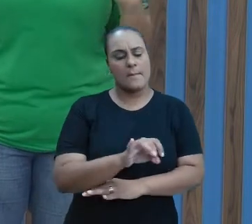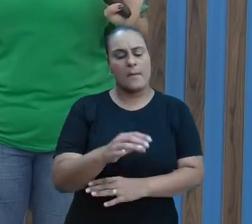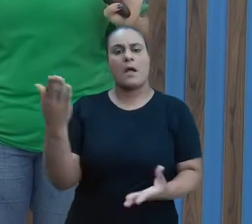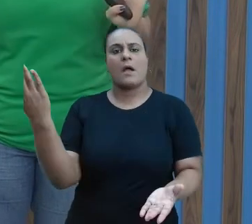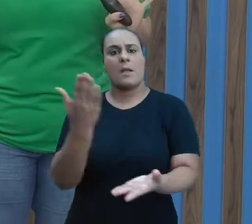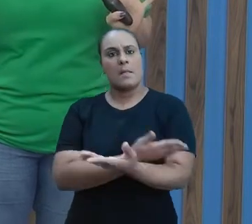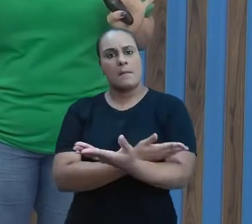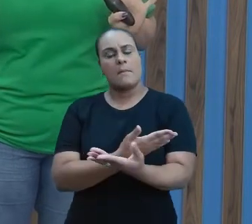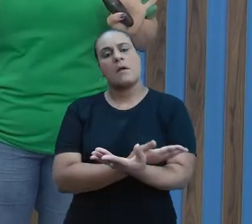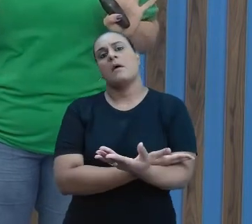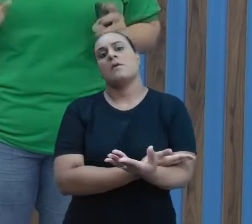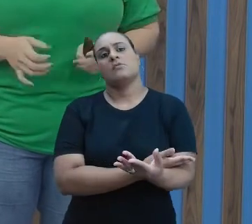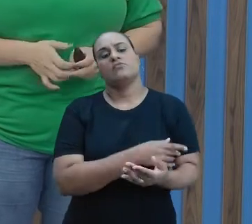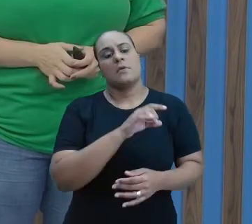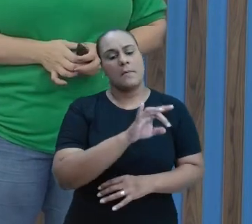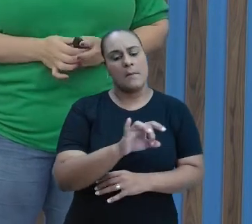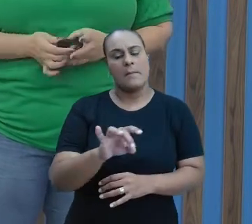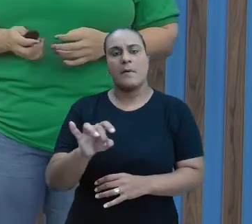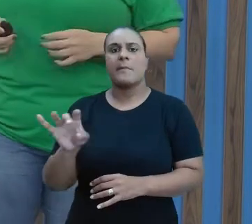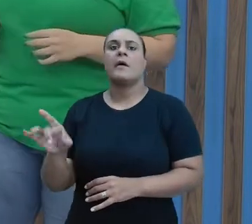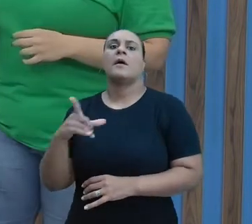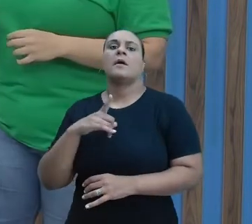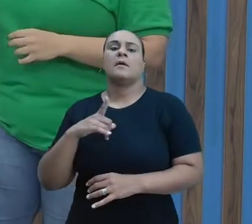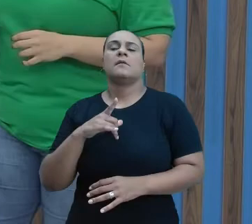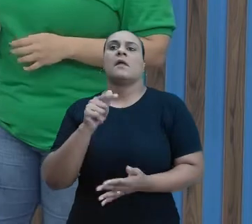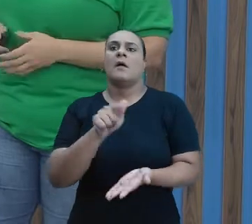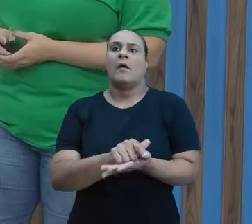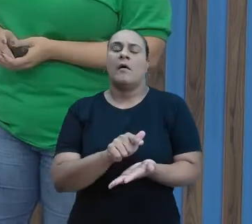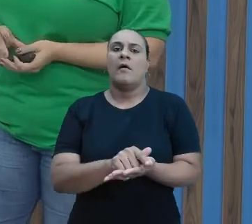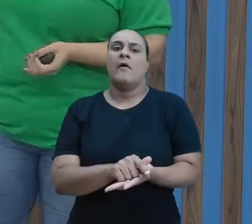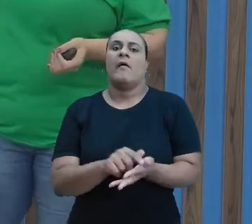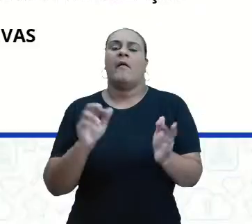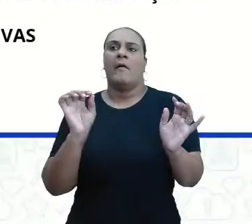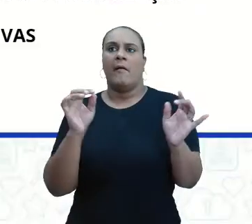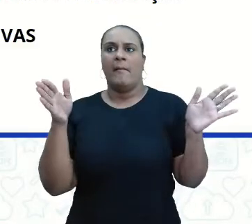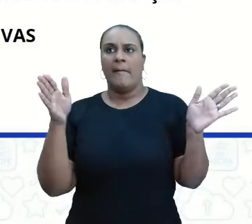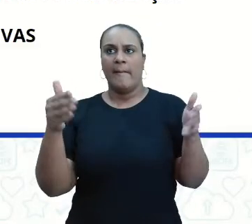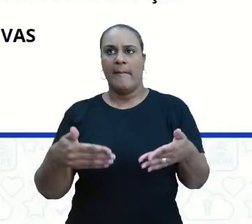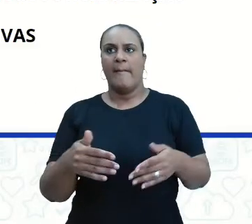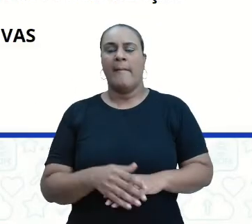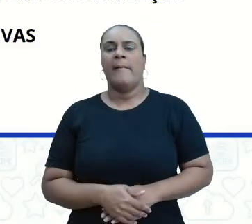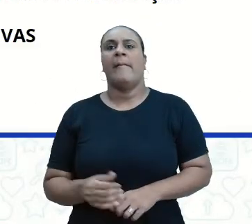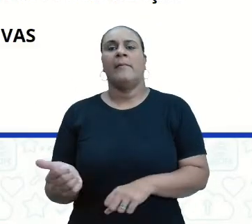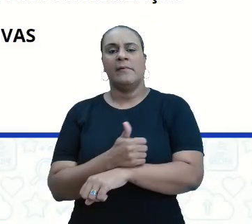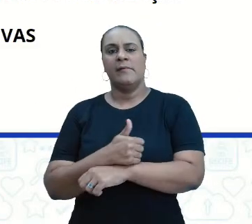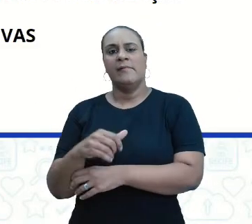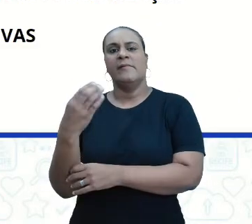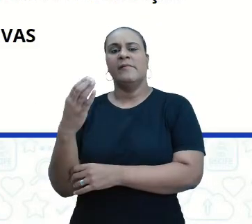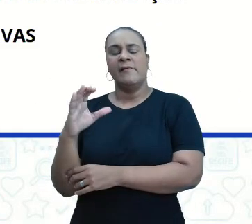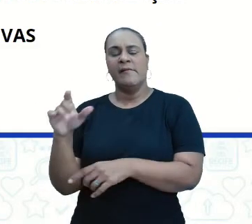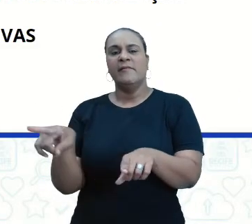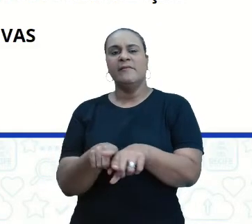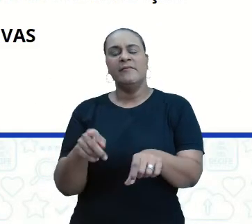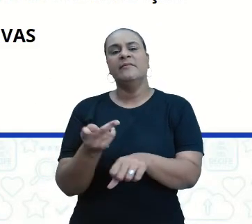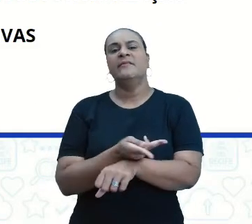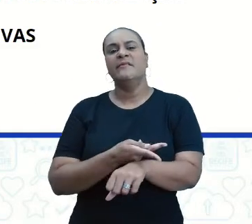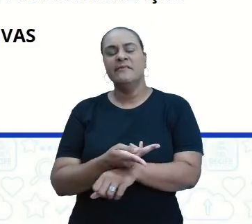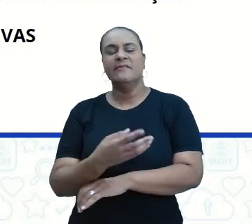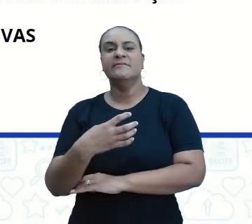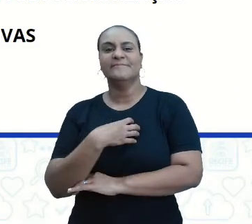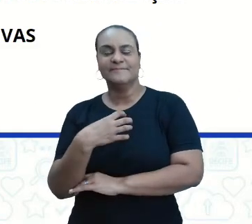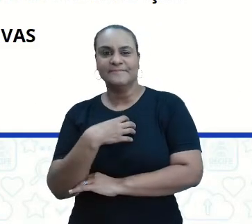ficar perdido ali naquela bagunça, não é? Pois é. Então, ó, os cientistas também procuraram essa forma